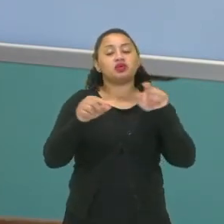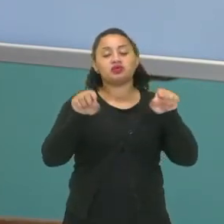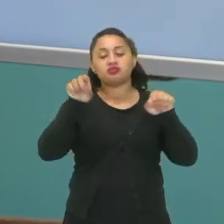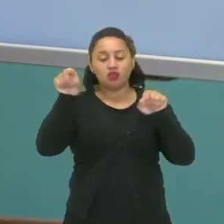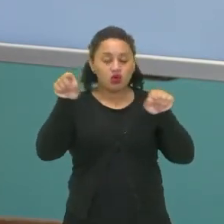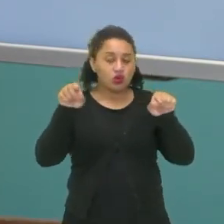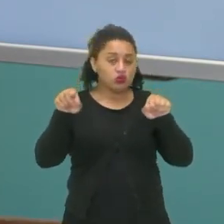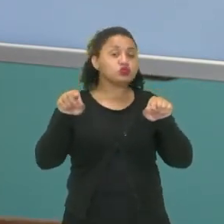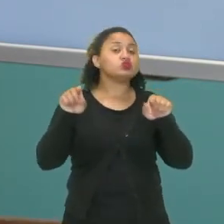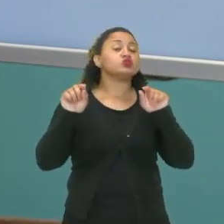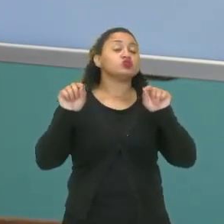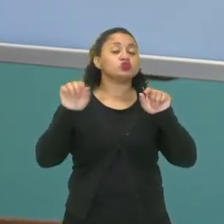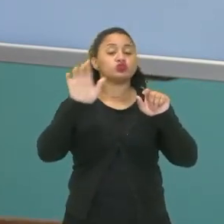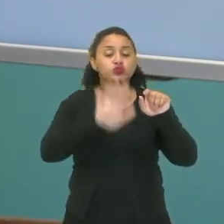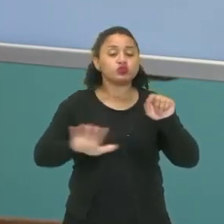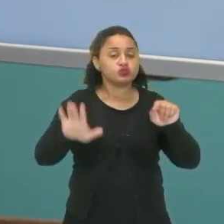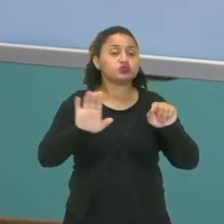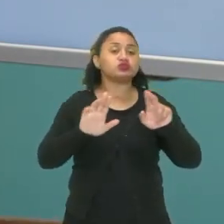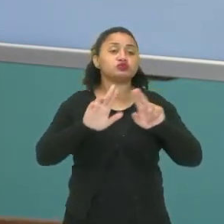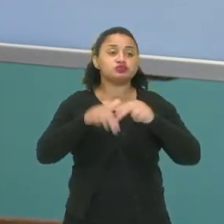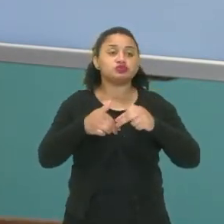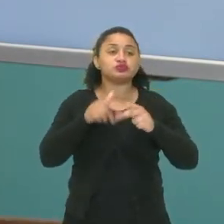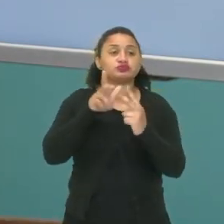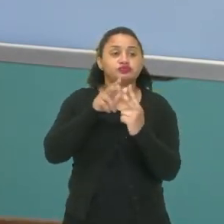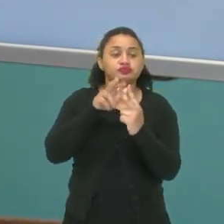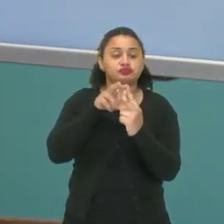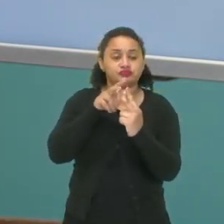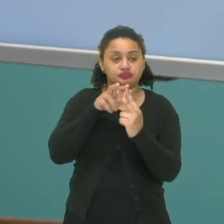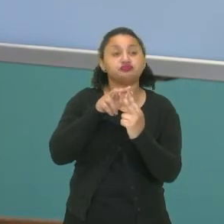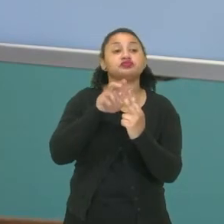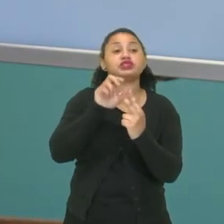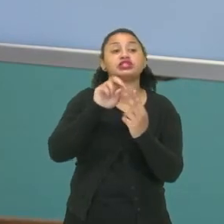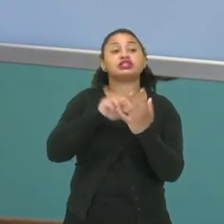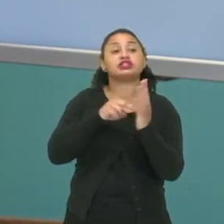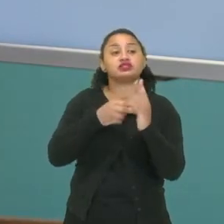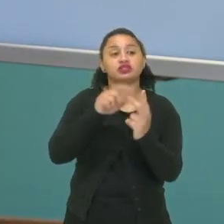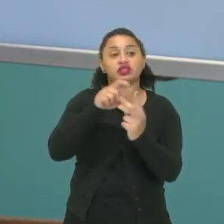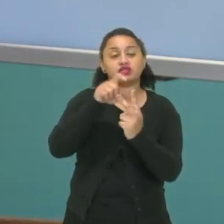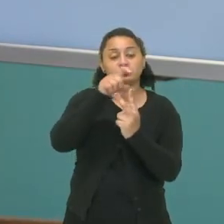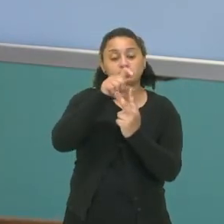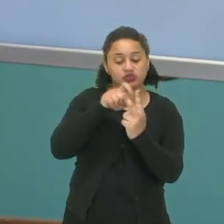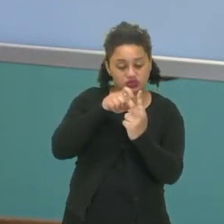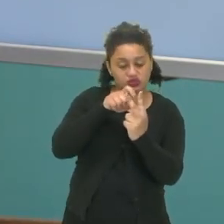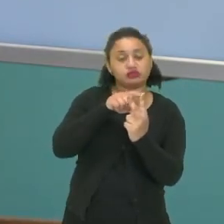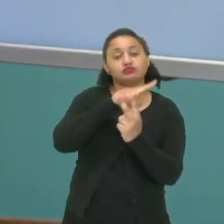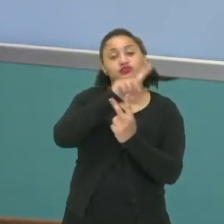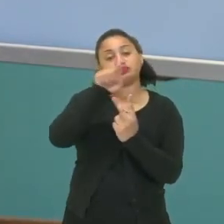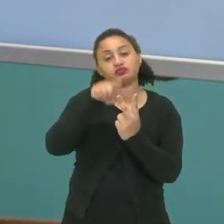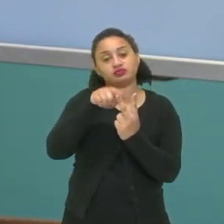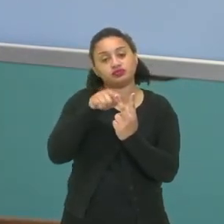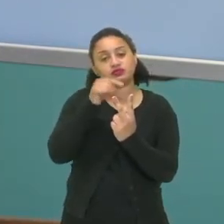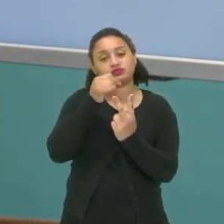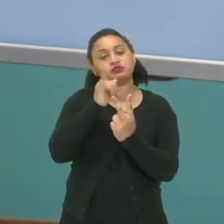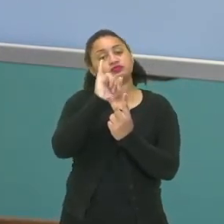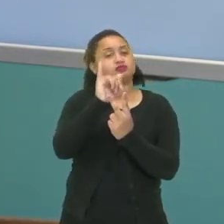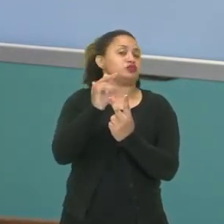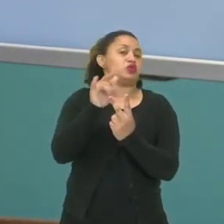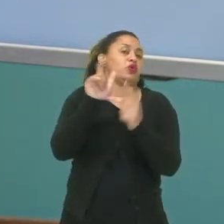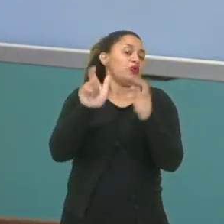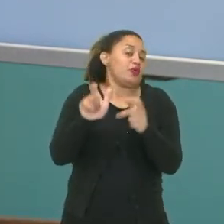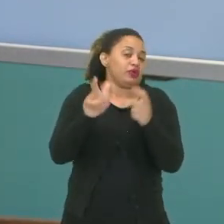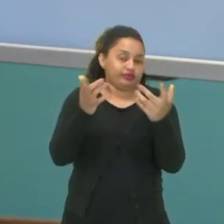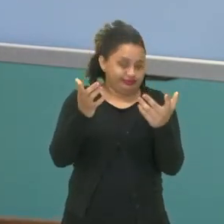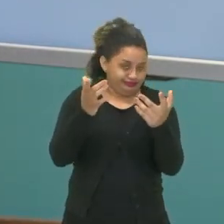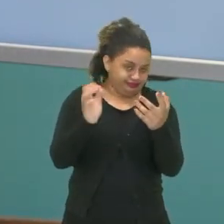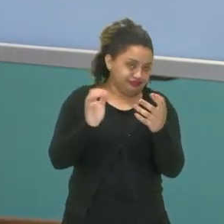plano cartesiano dado por um par ordenado, ou seja, primeiro o valor de x e segundo o valor de y,